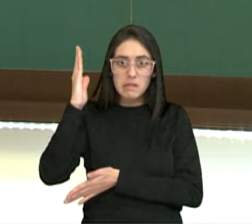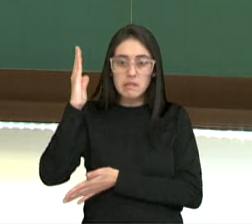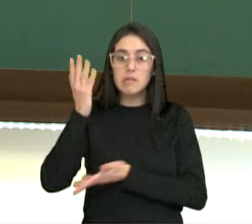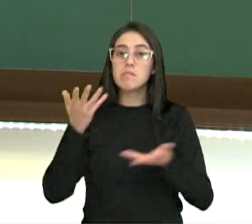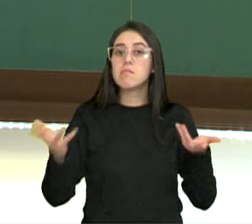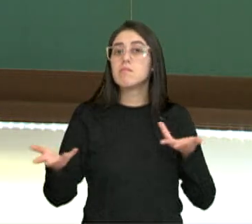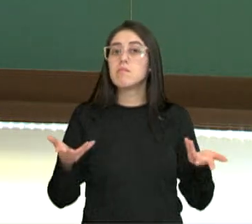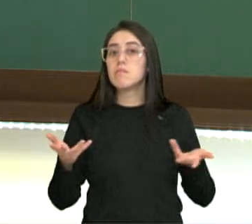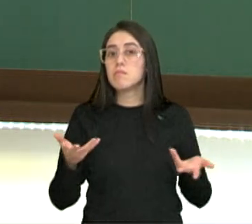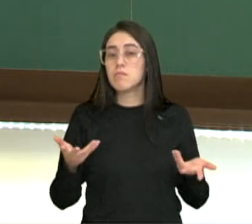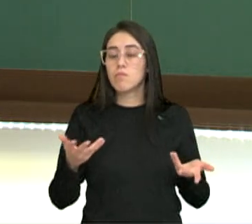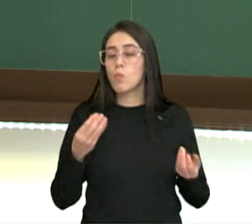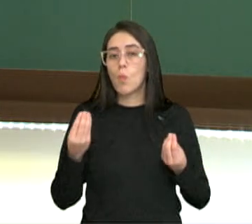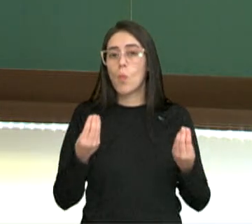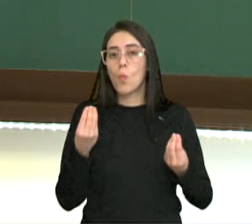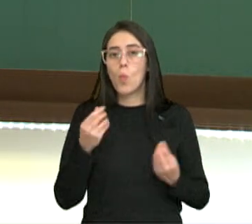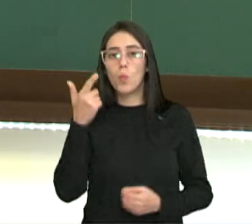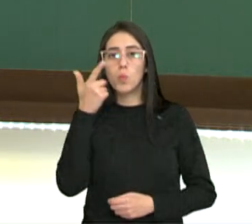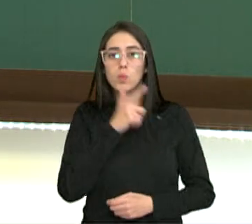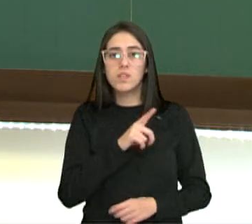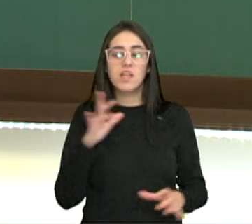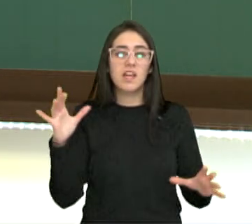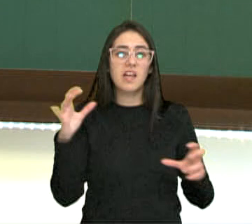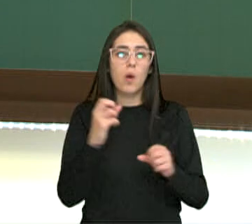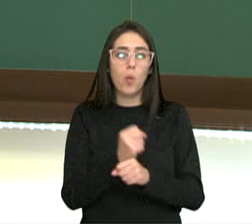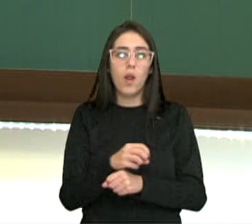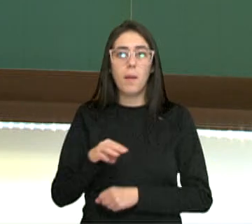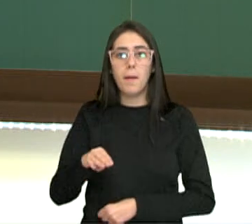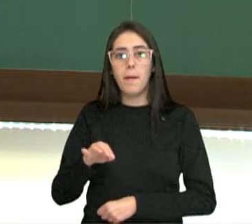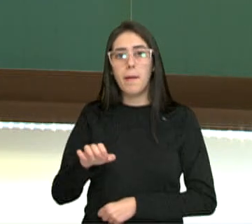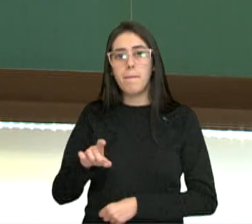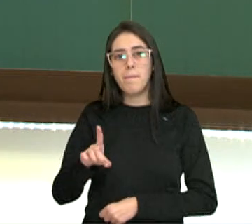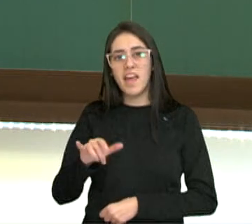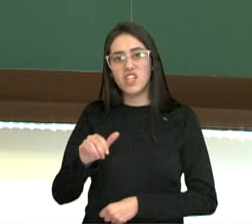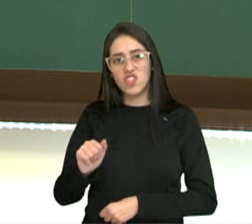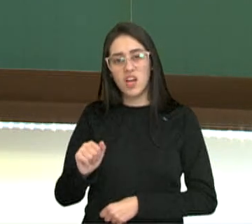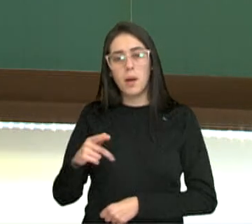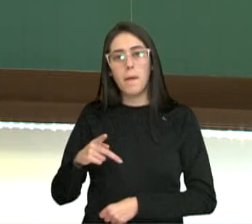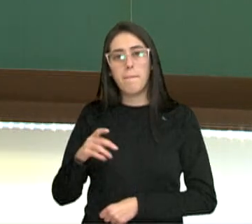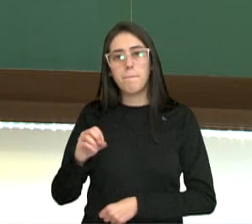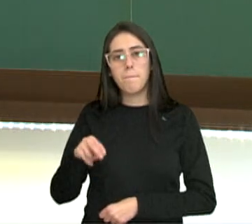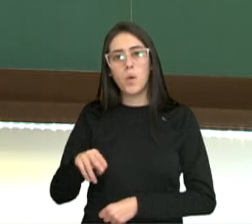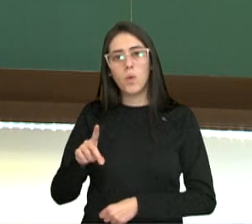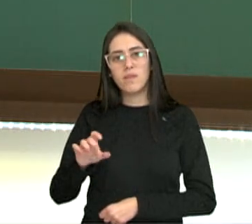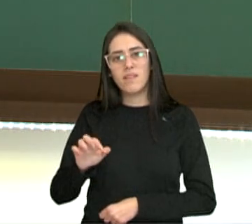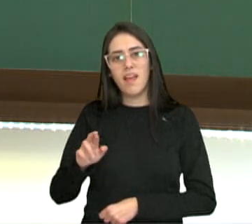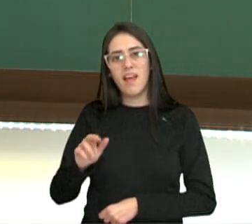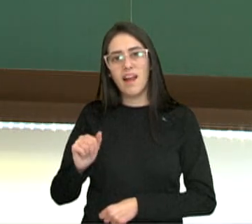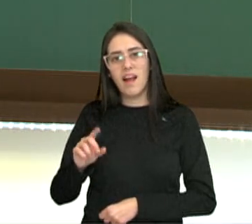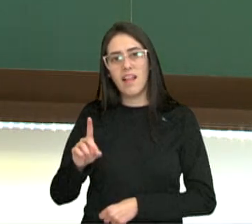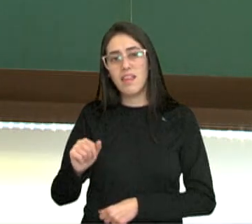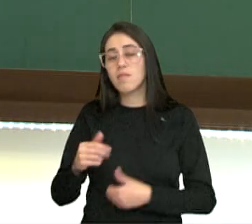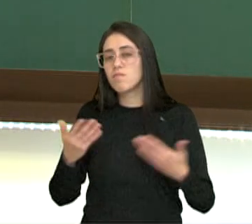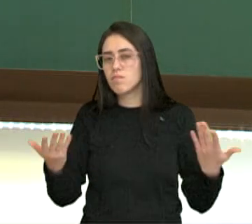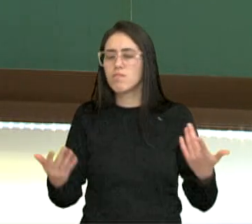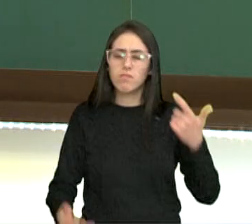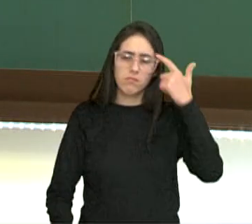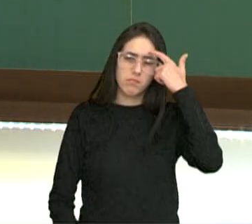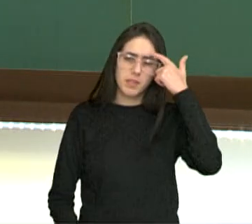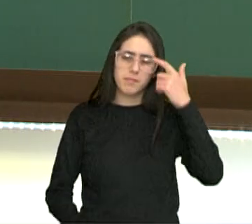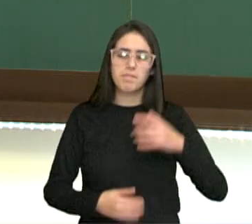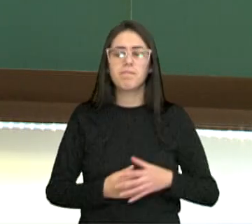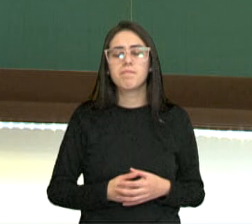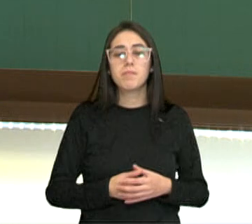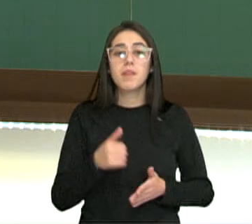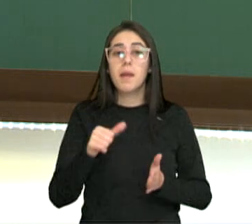é que a gente conseguiria calcular a média ponderada nesse caso? Então vamos pensar. Primeiro eu vou